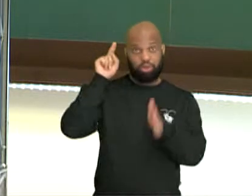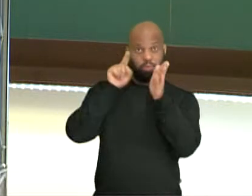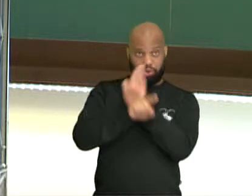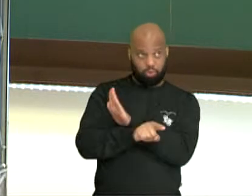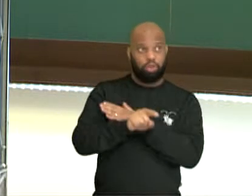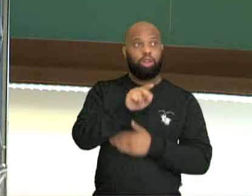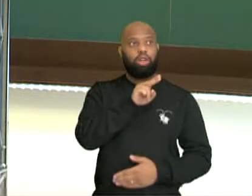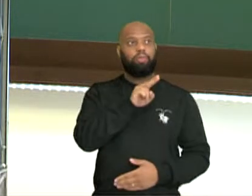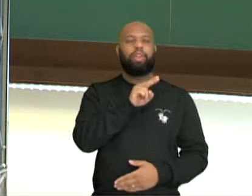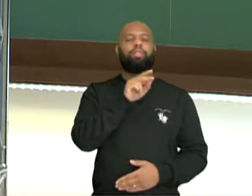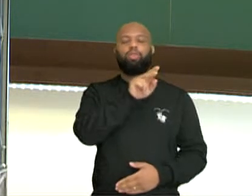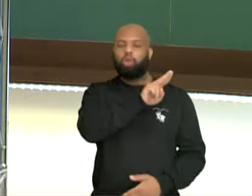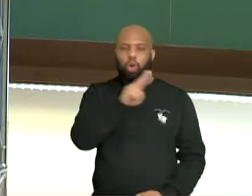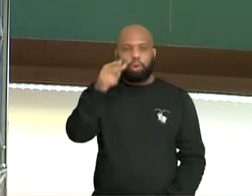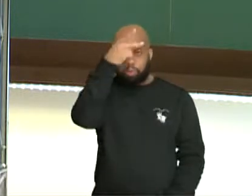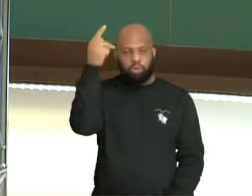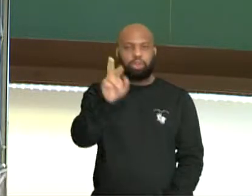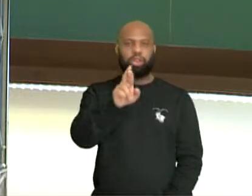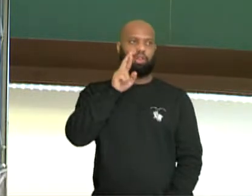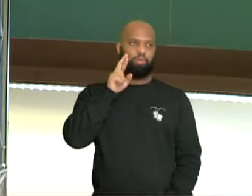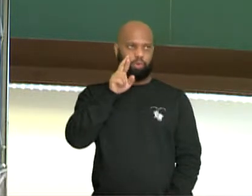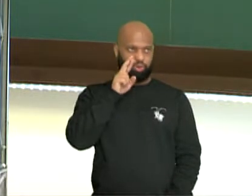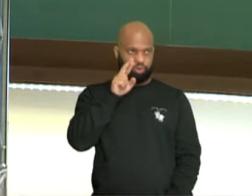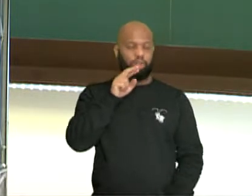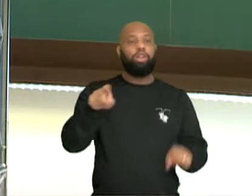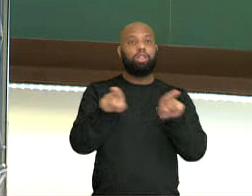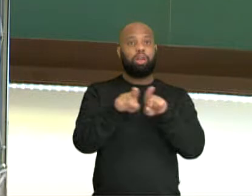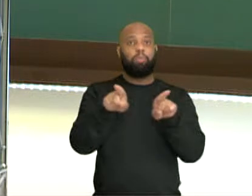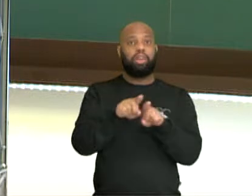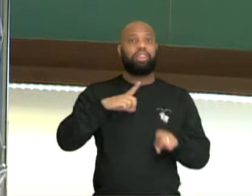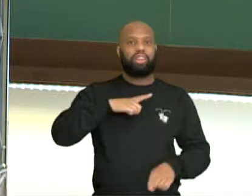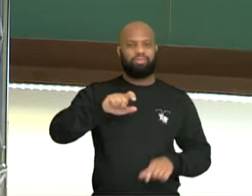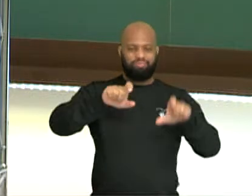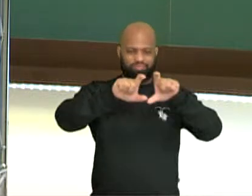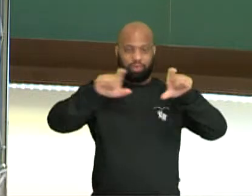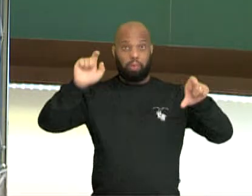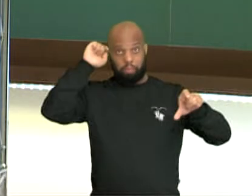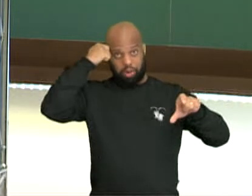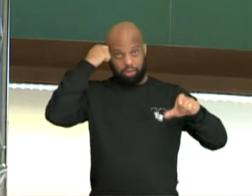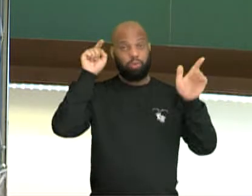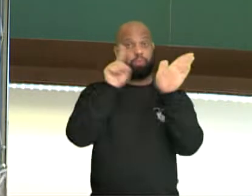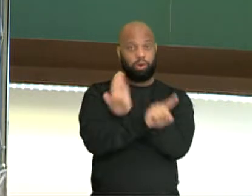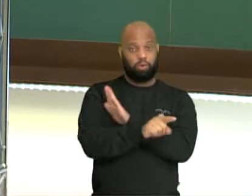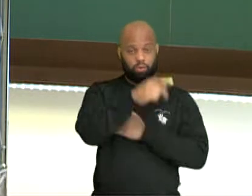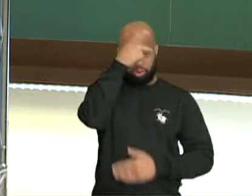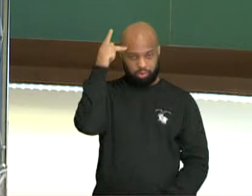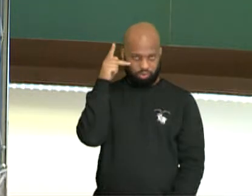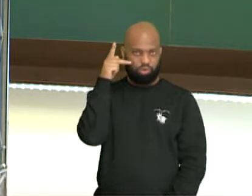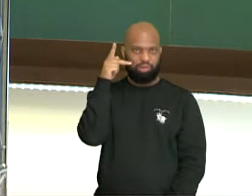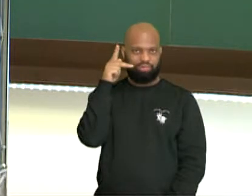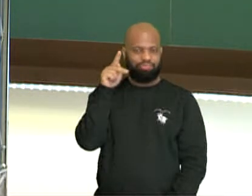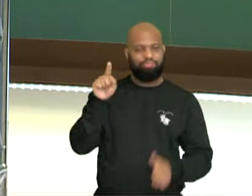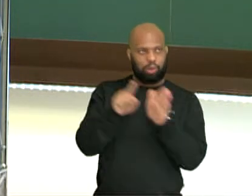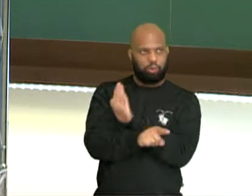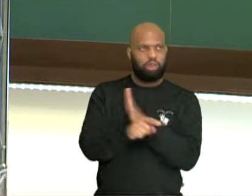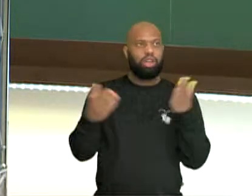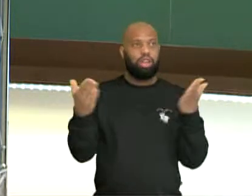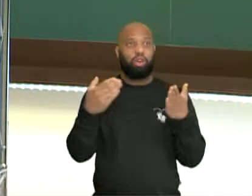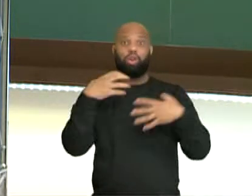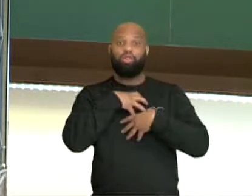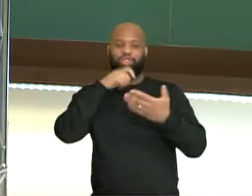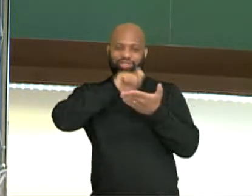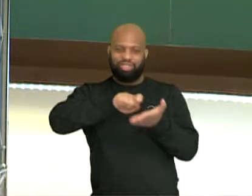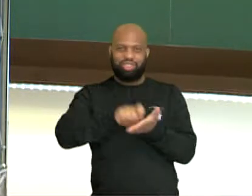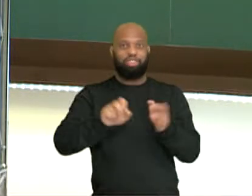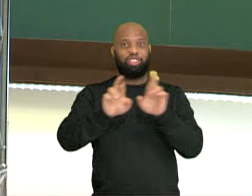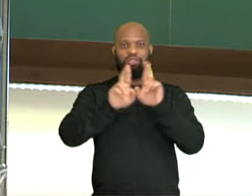questão, né? E em negrito, a pergunta do entrevistador. Então, até a diagramação aqui é um pouco diferenciada nesse